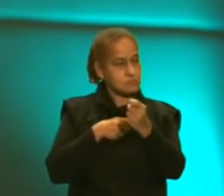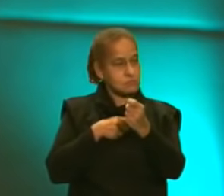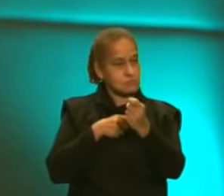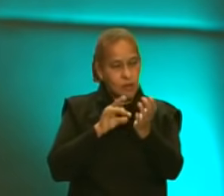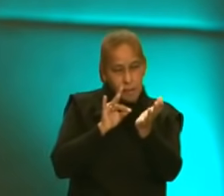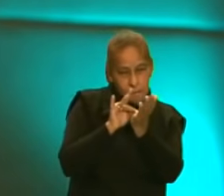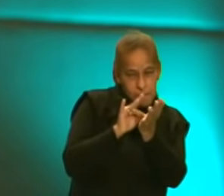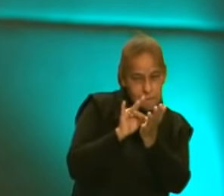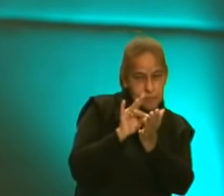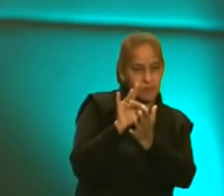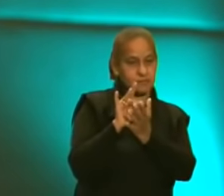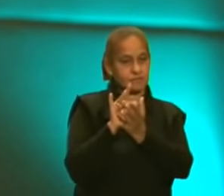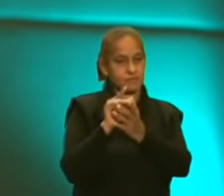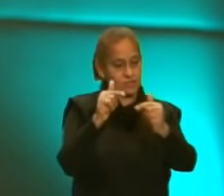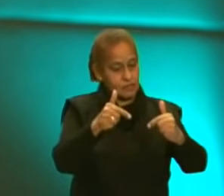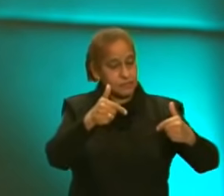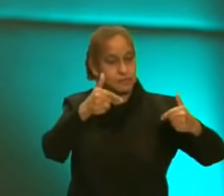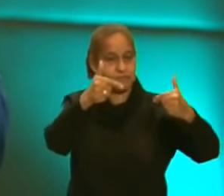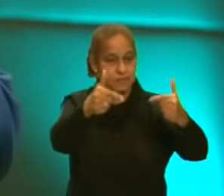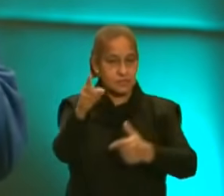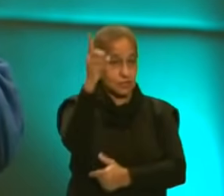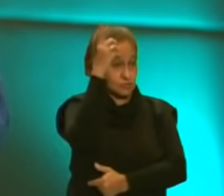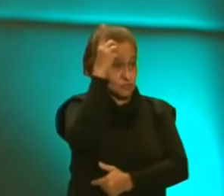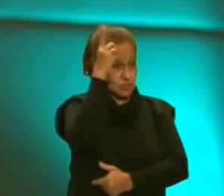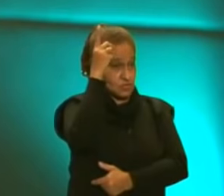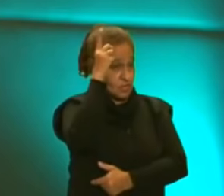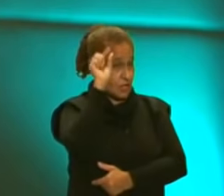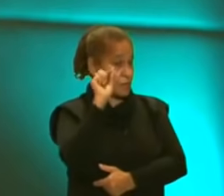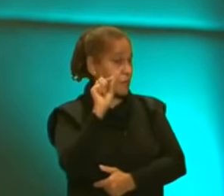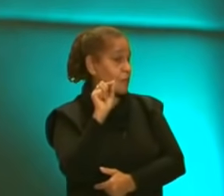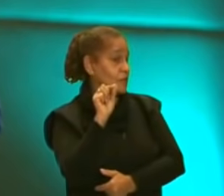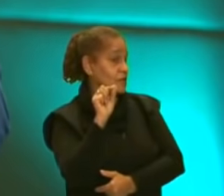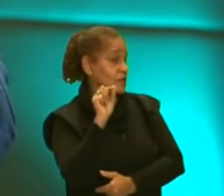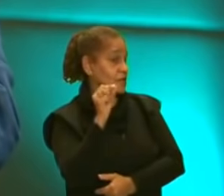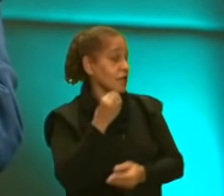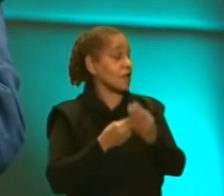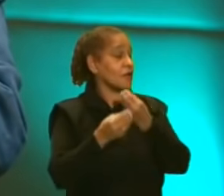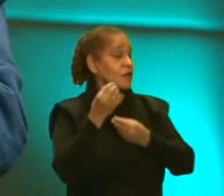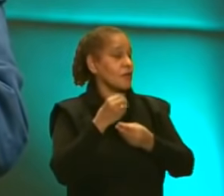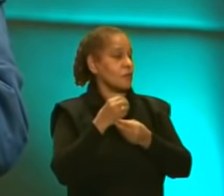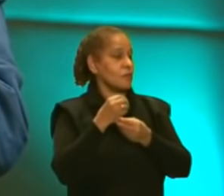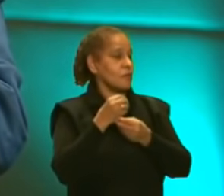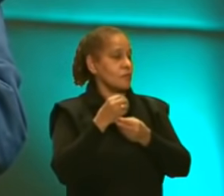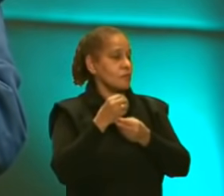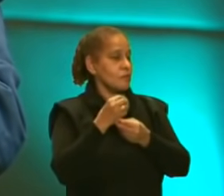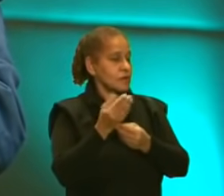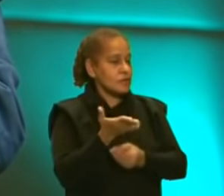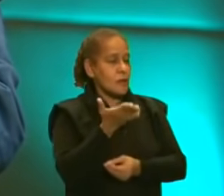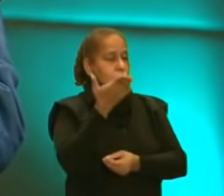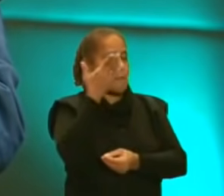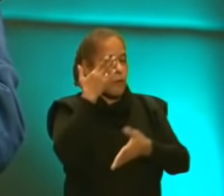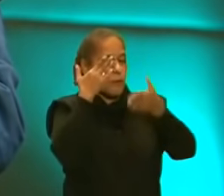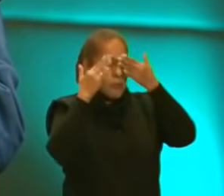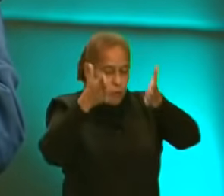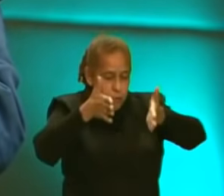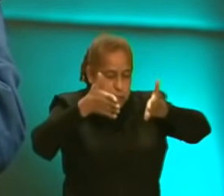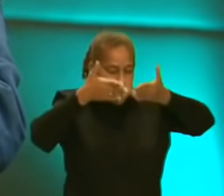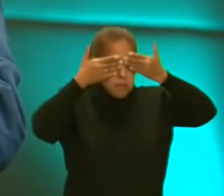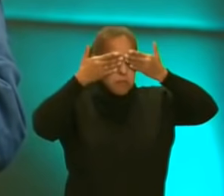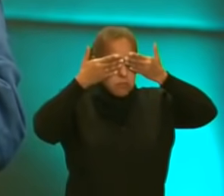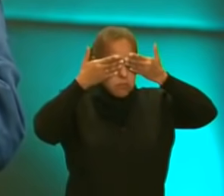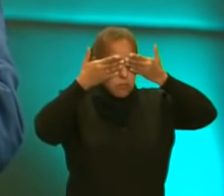E essa operação satânica, ela funciona como uma venda colocada nos nossos